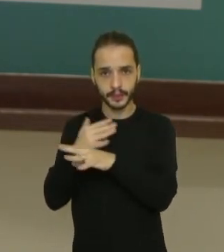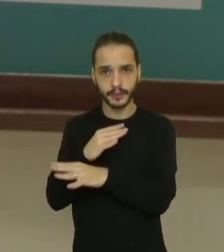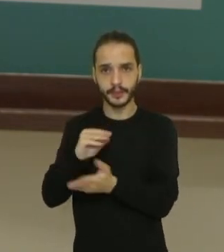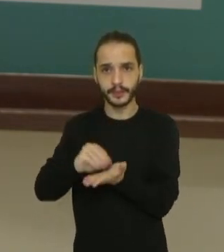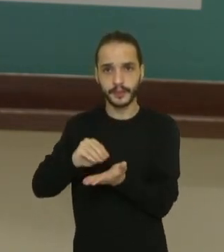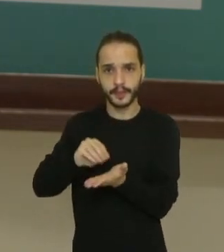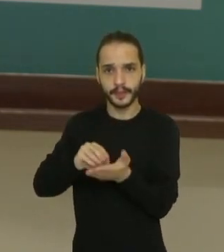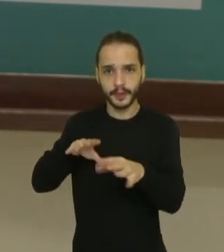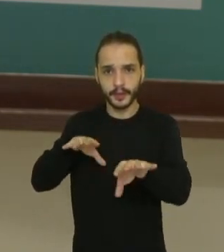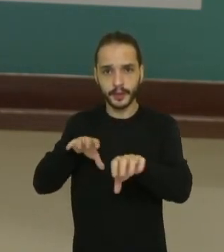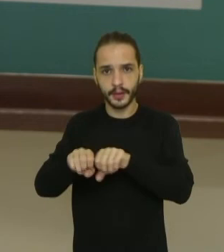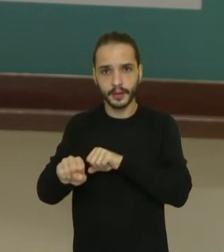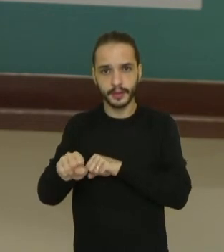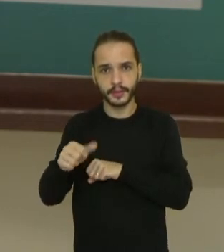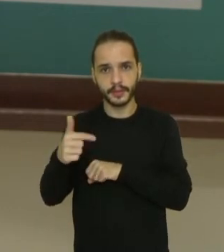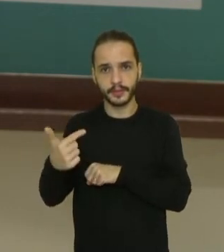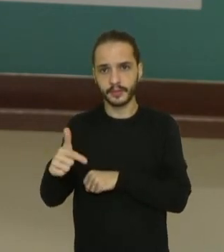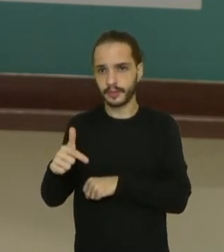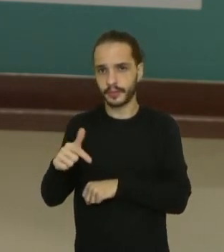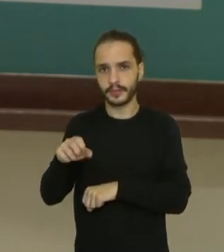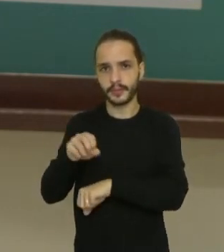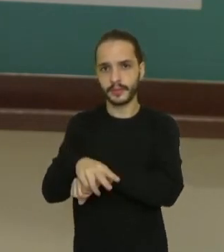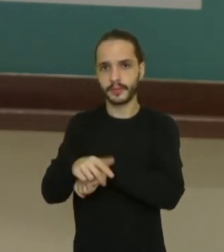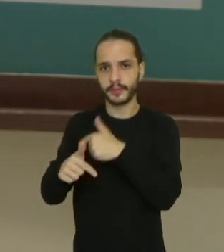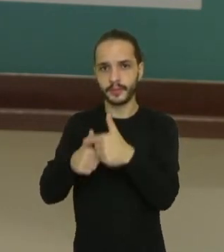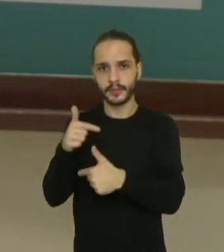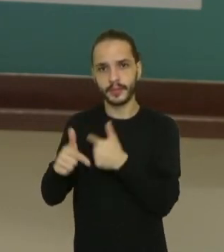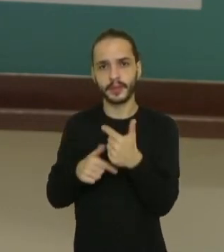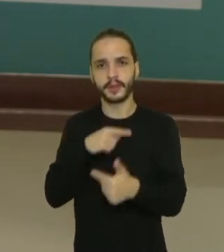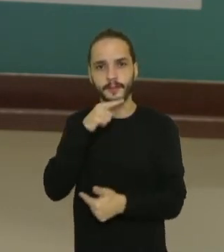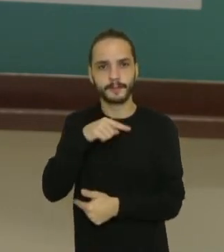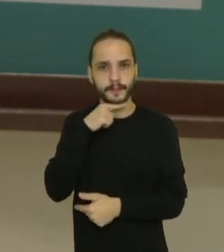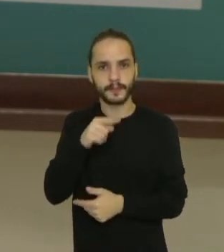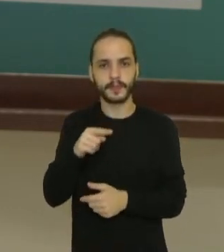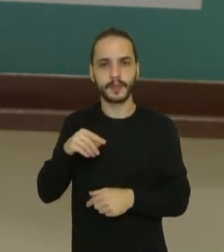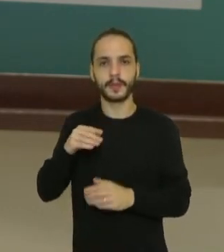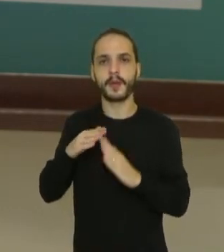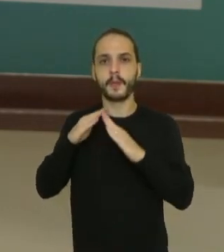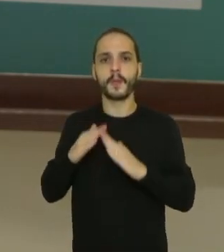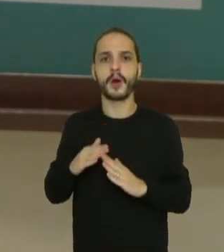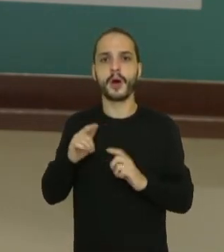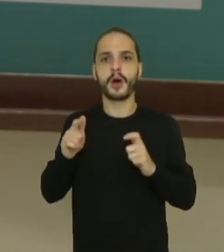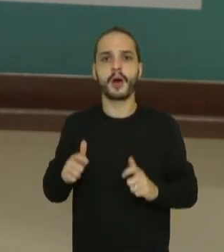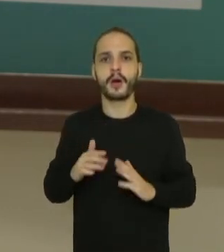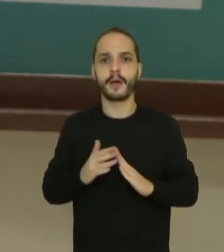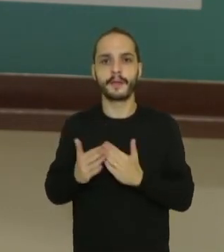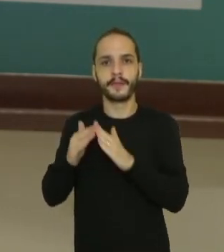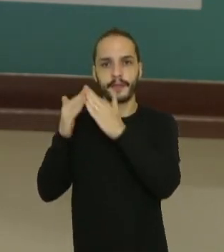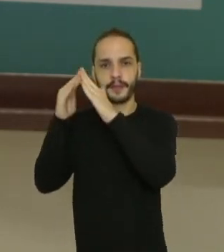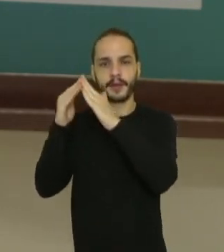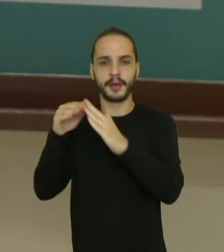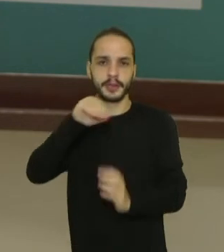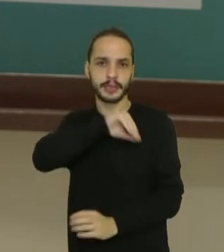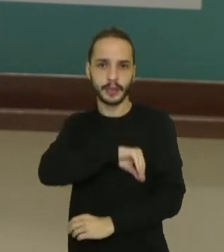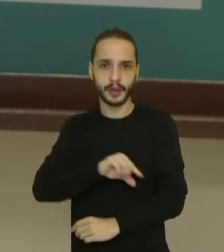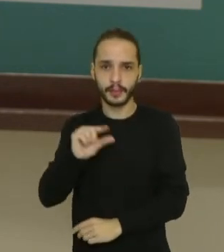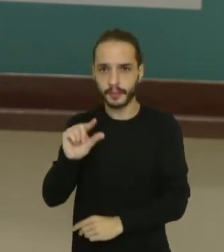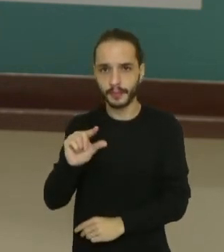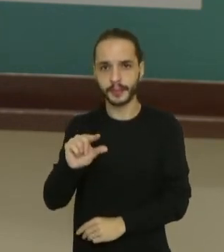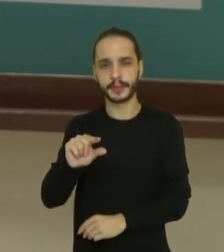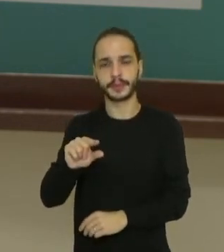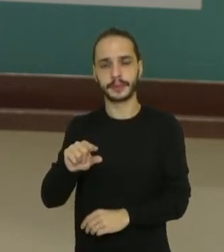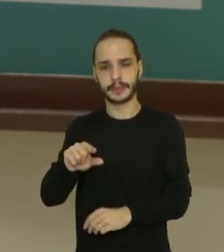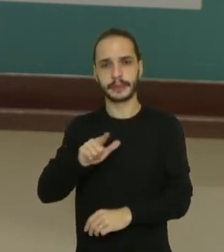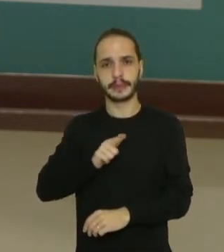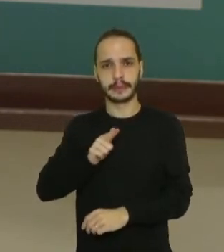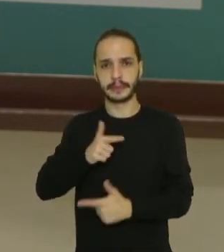qualificados para as empresas foram morar onde? Então, nas favelas, ganhando baixos salários, né, em condições muitas vezes precárias. Somando-se